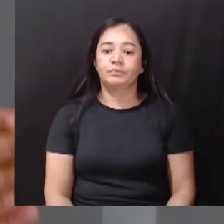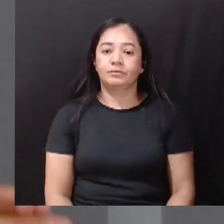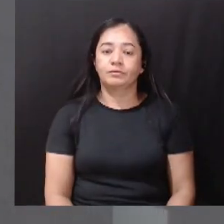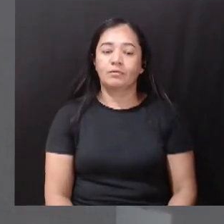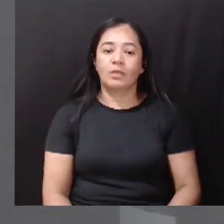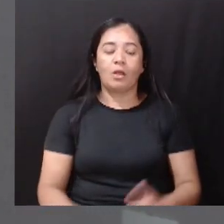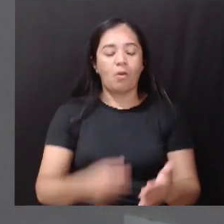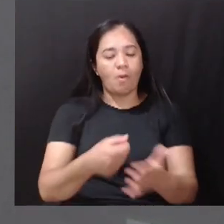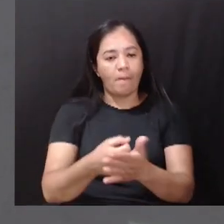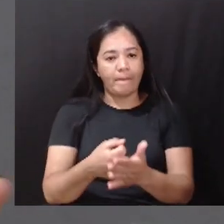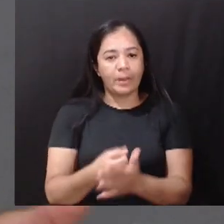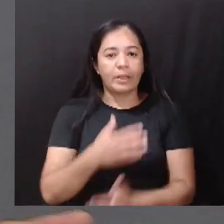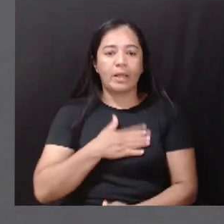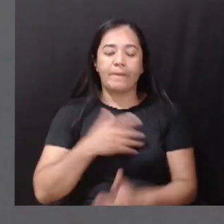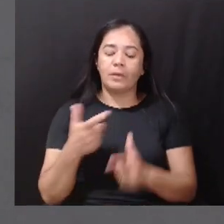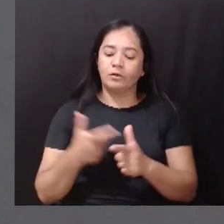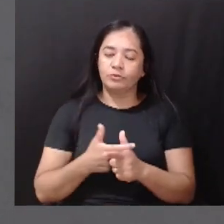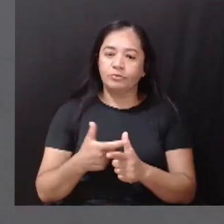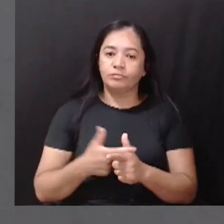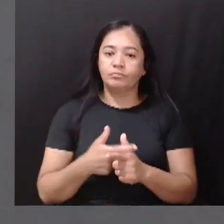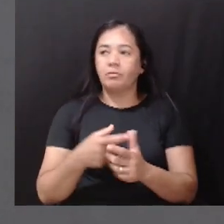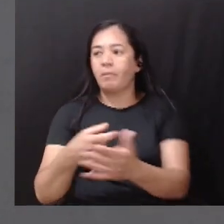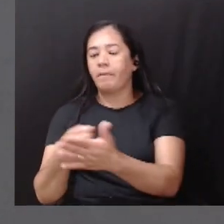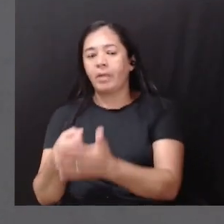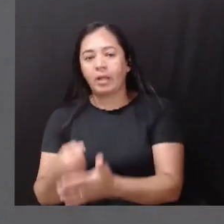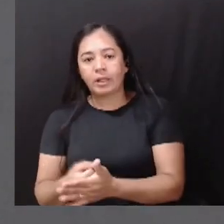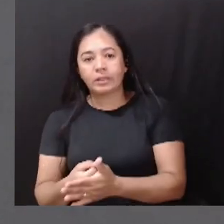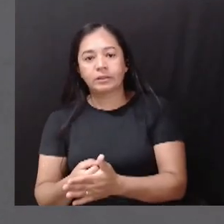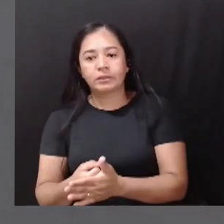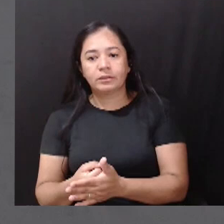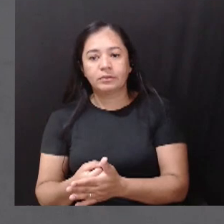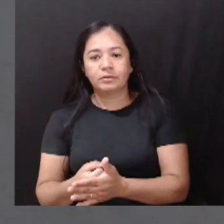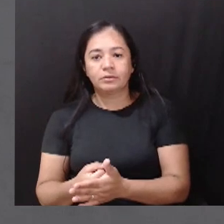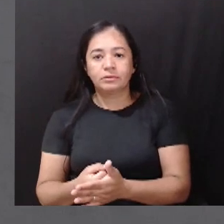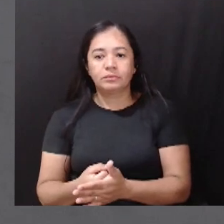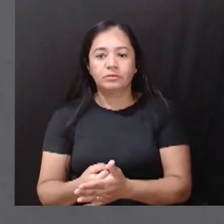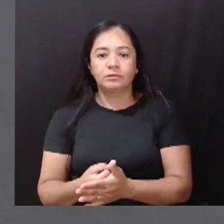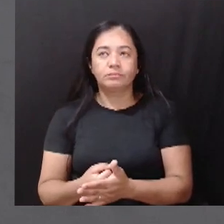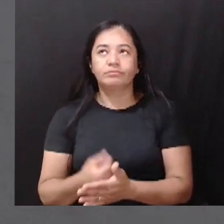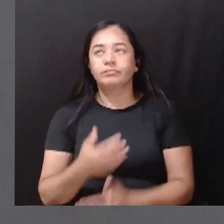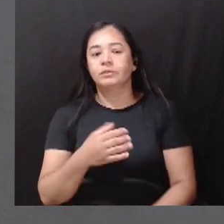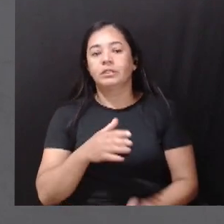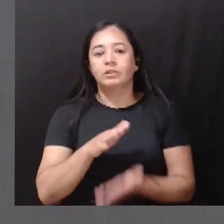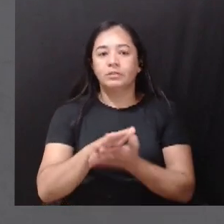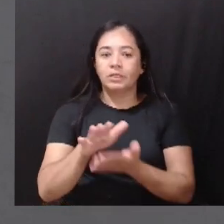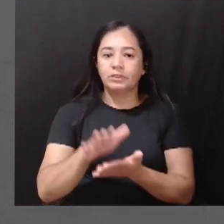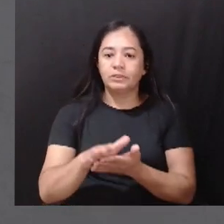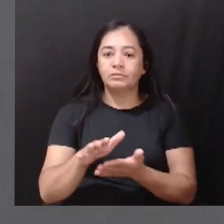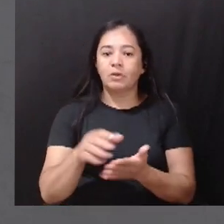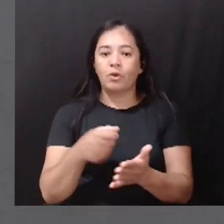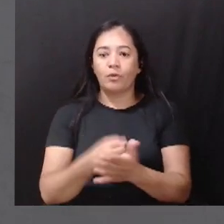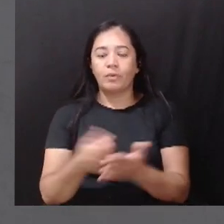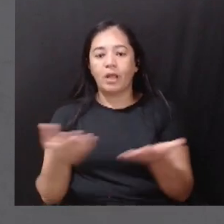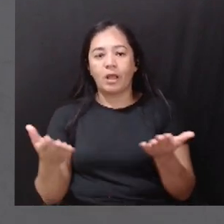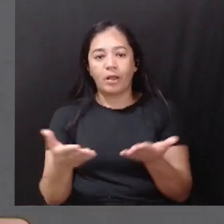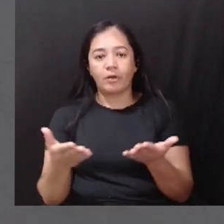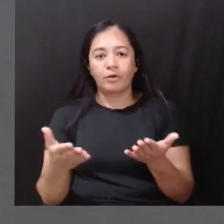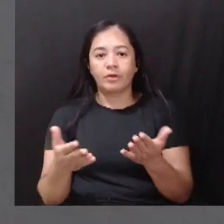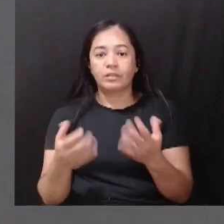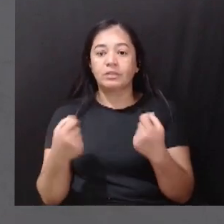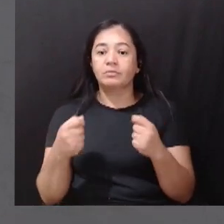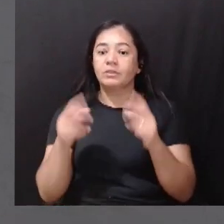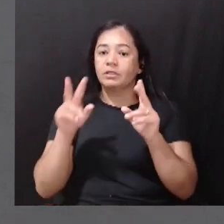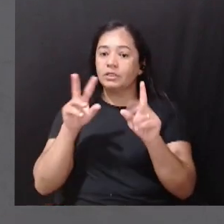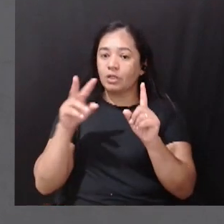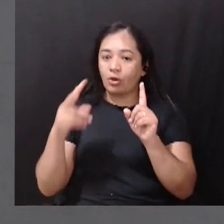pagamento das minhas dívidas, tive ali o pagamento das despesas obrigatórias, agora é hora de olhar o que fazer com o